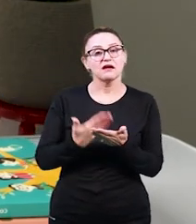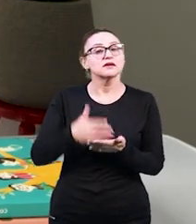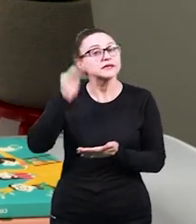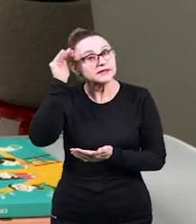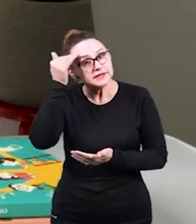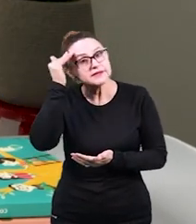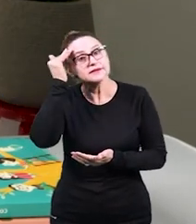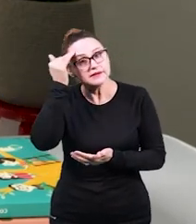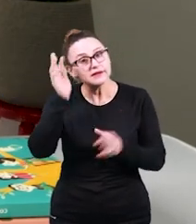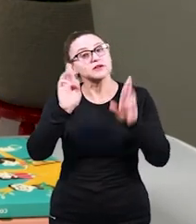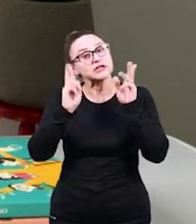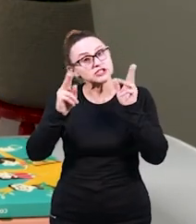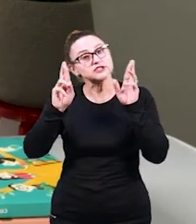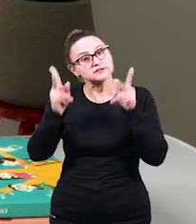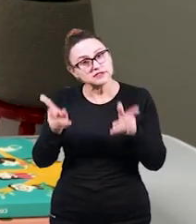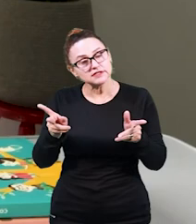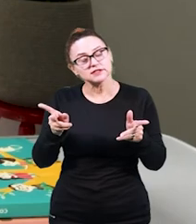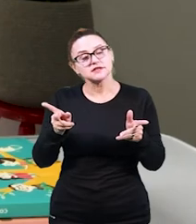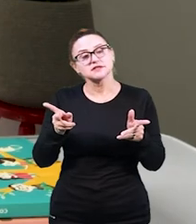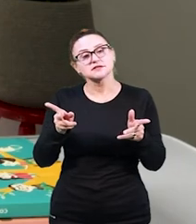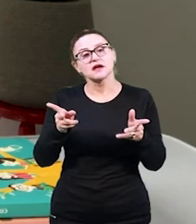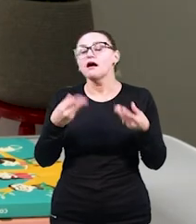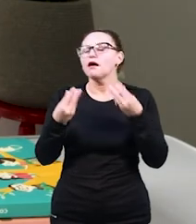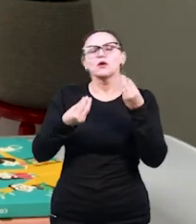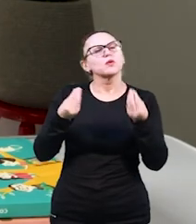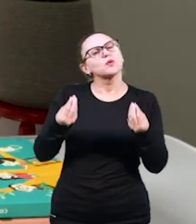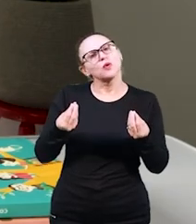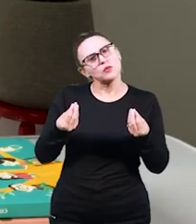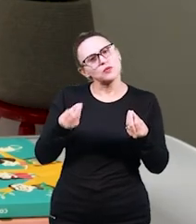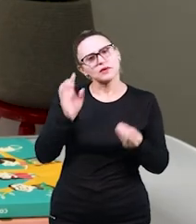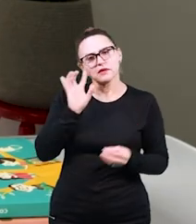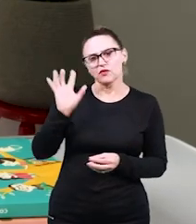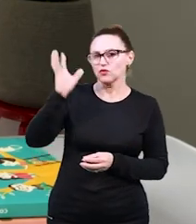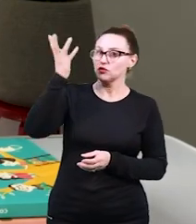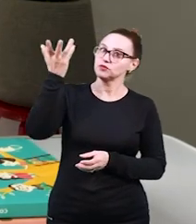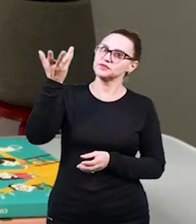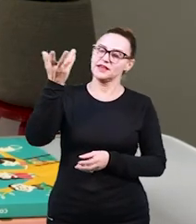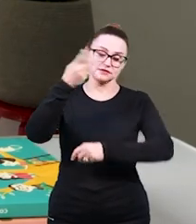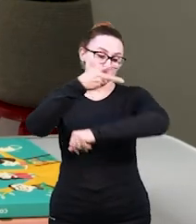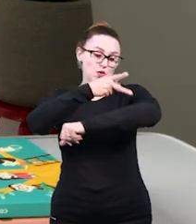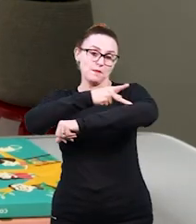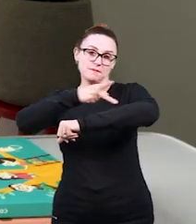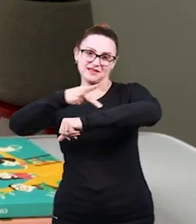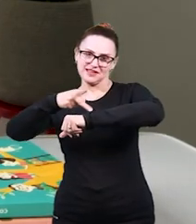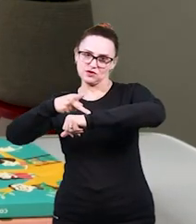tenham entendido a diferença, né, entendido como se dá essa questão do